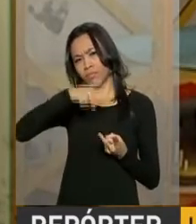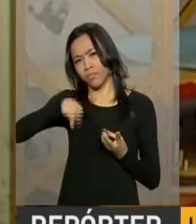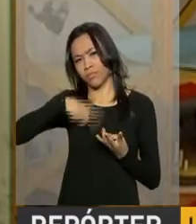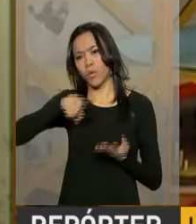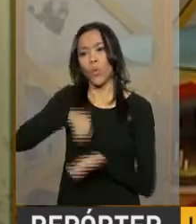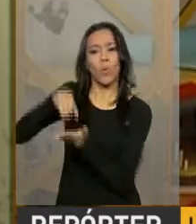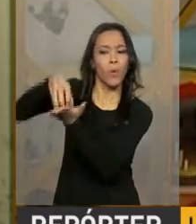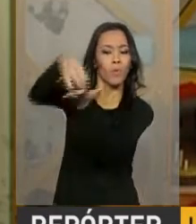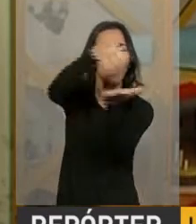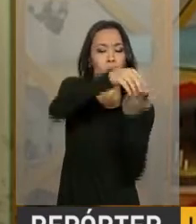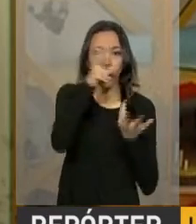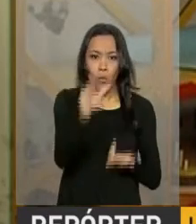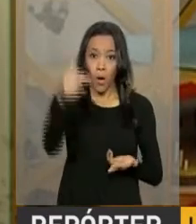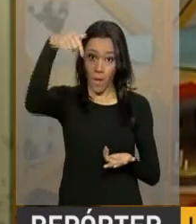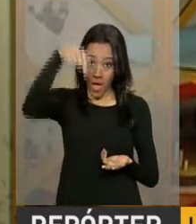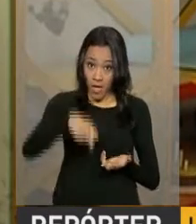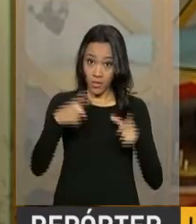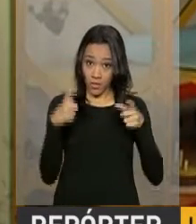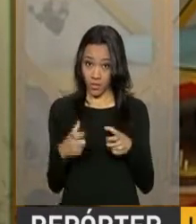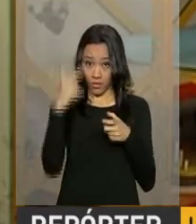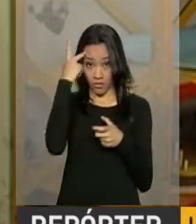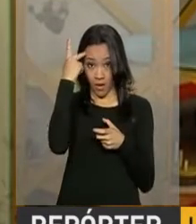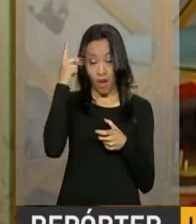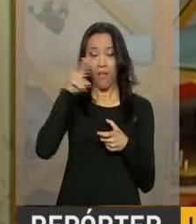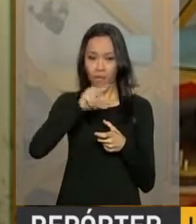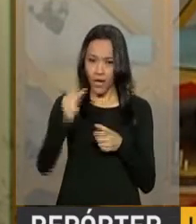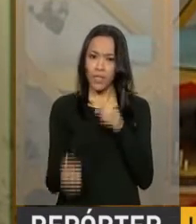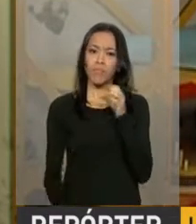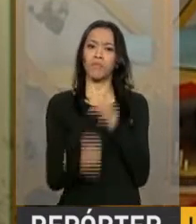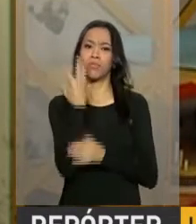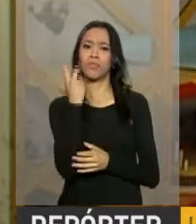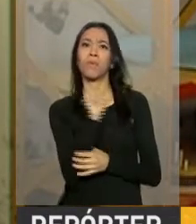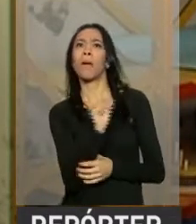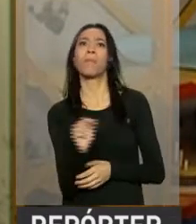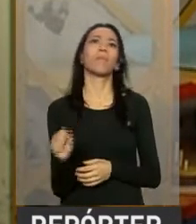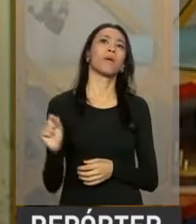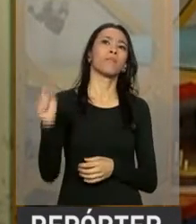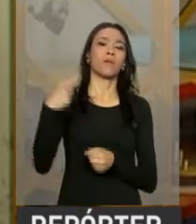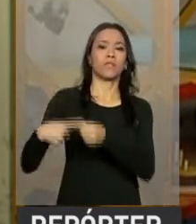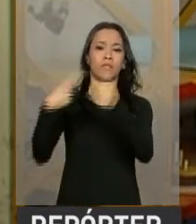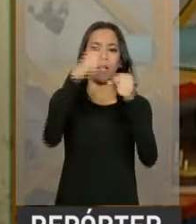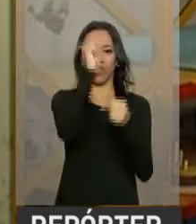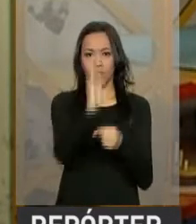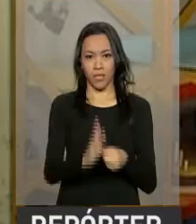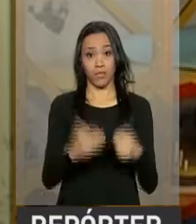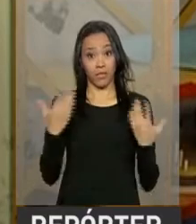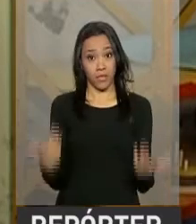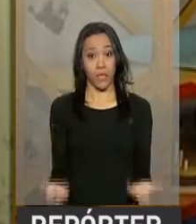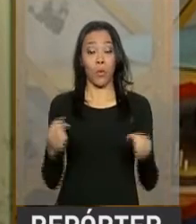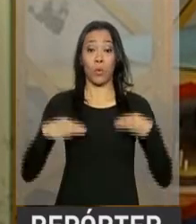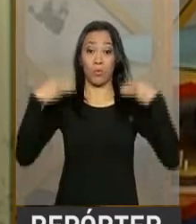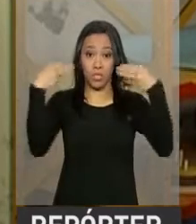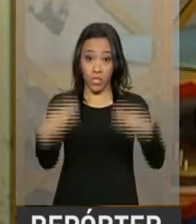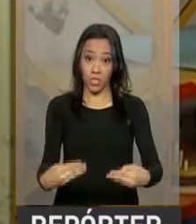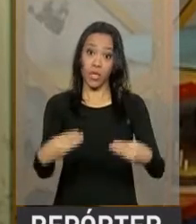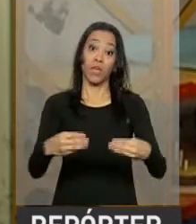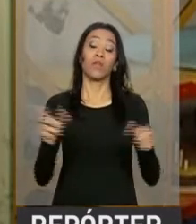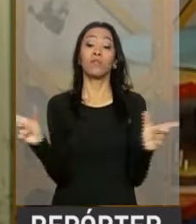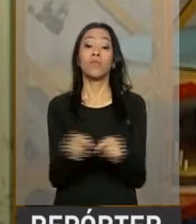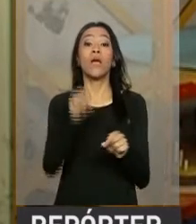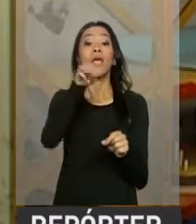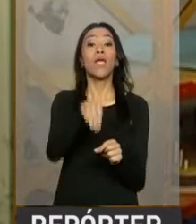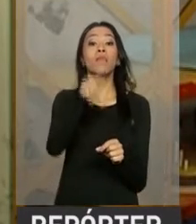serviços como esse aqui de osasco vão ser implantados em mais cidades brasileiras o ministério do desenvolvimento social e